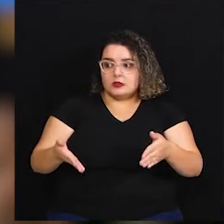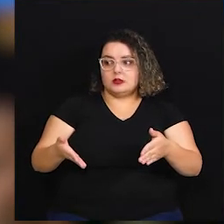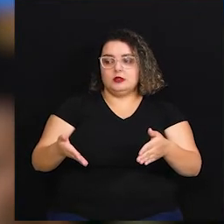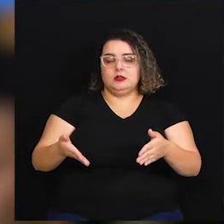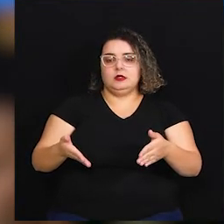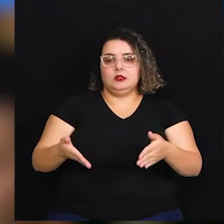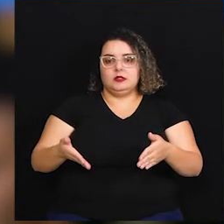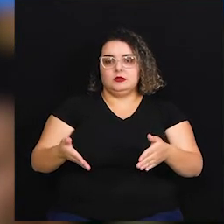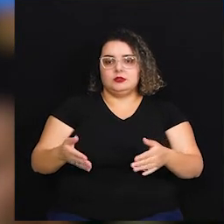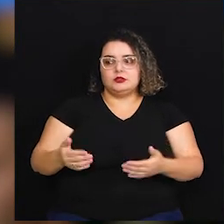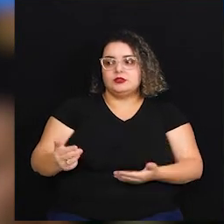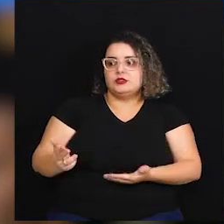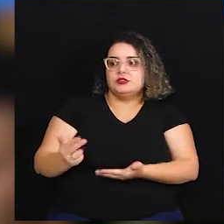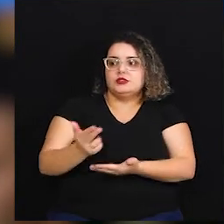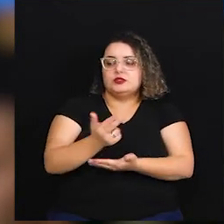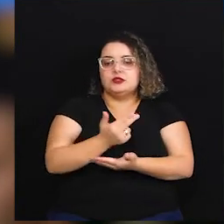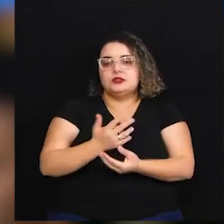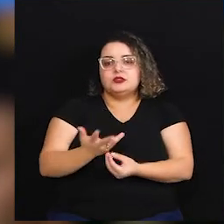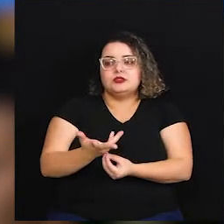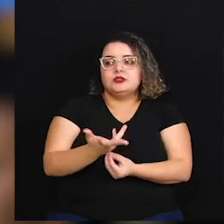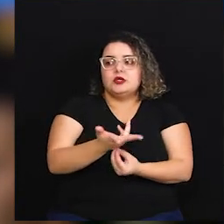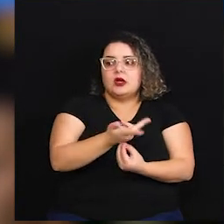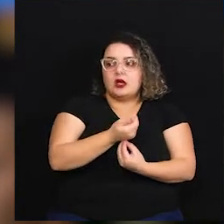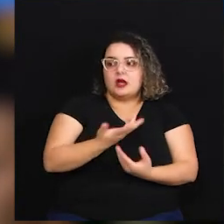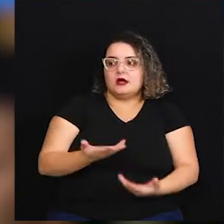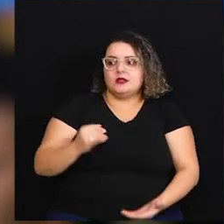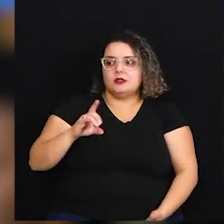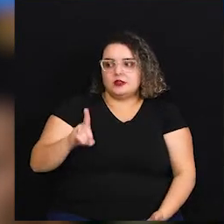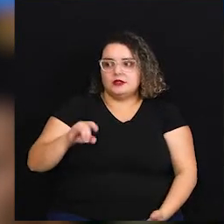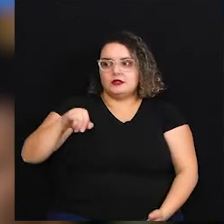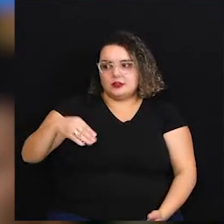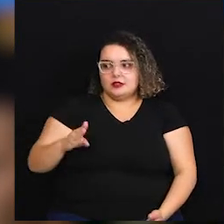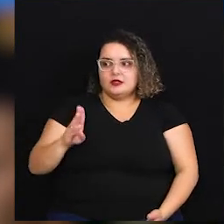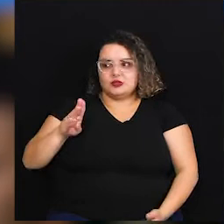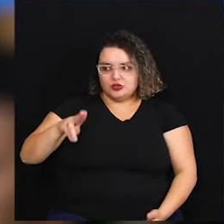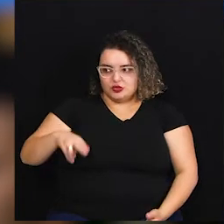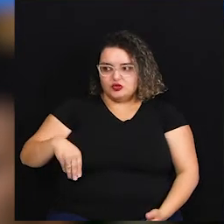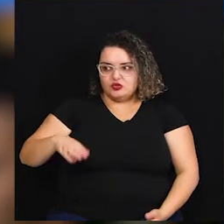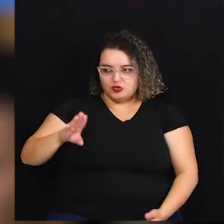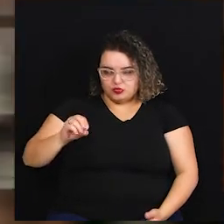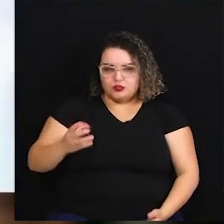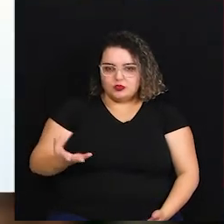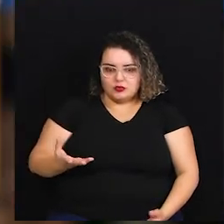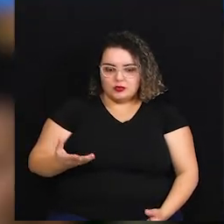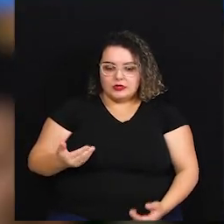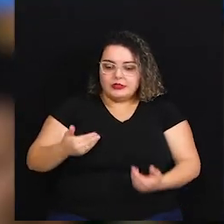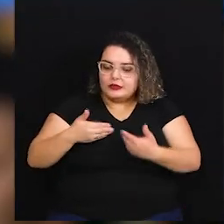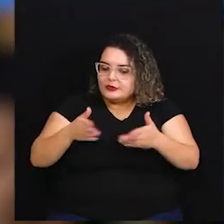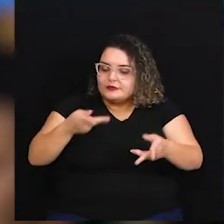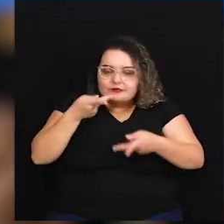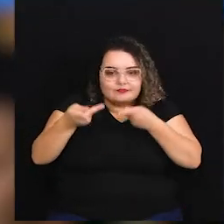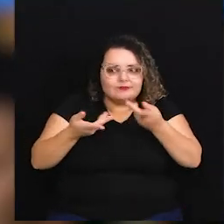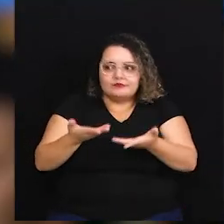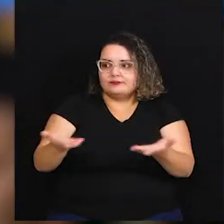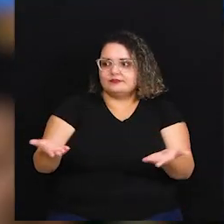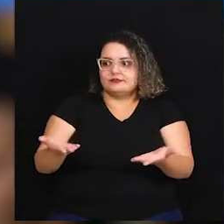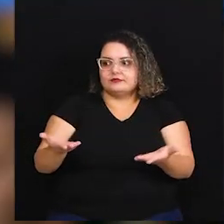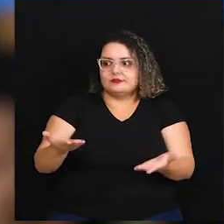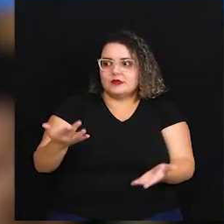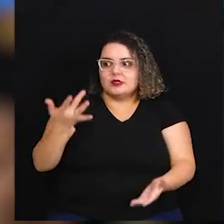o que ele focava era nessa questão de arte. Ele me deixa um arquivo Tô abrindo hoje para você, ninguém